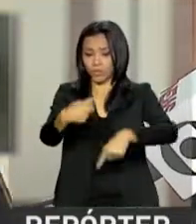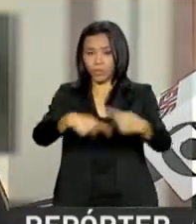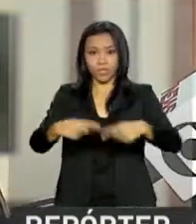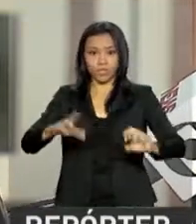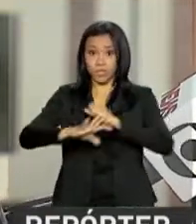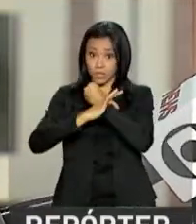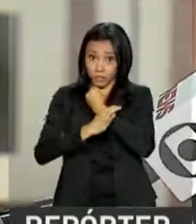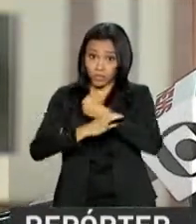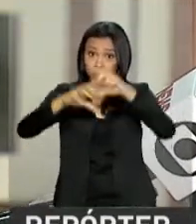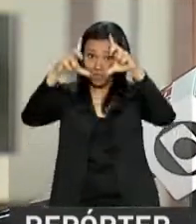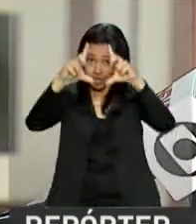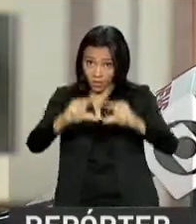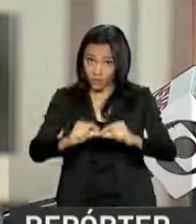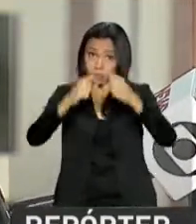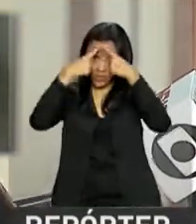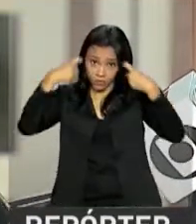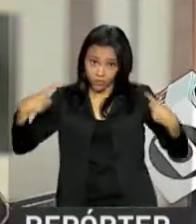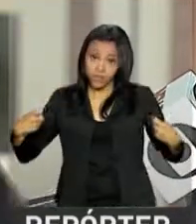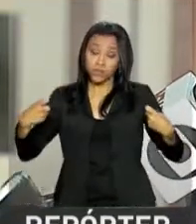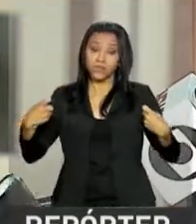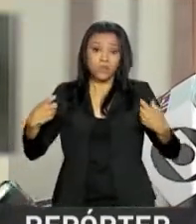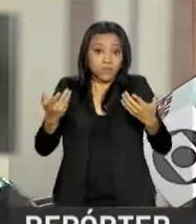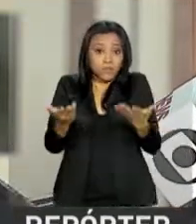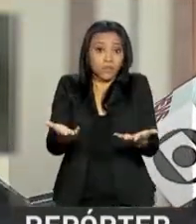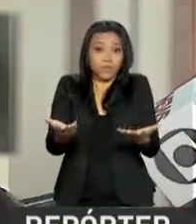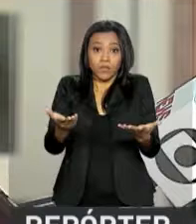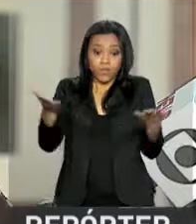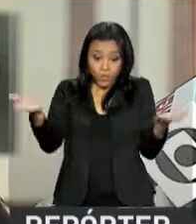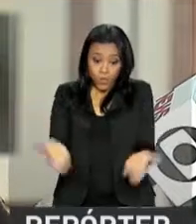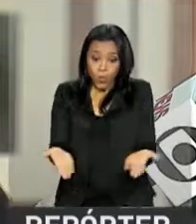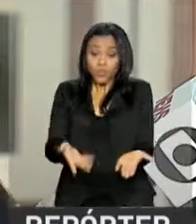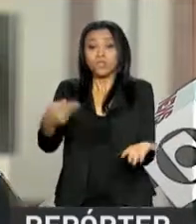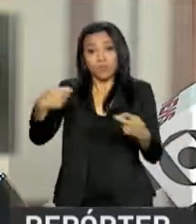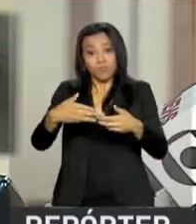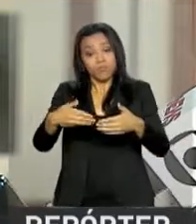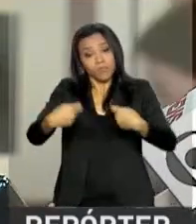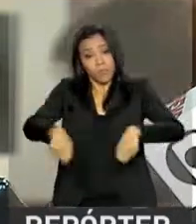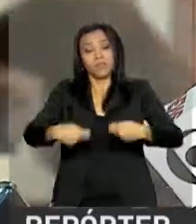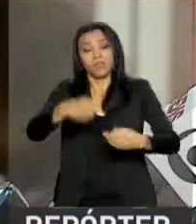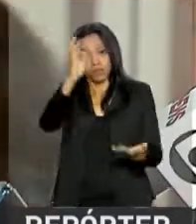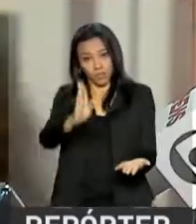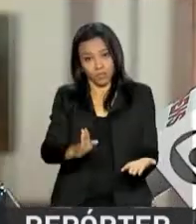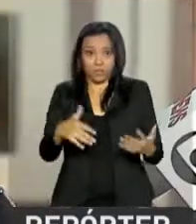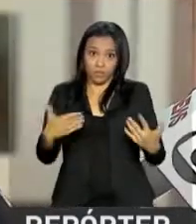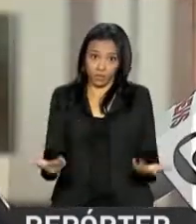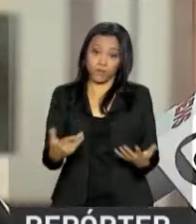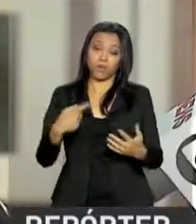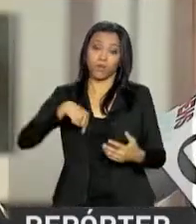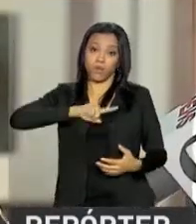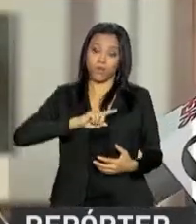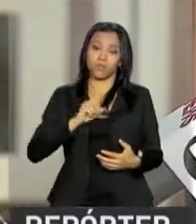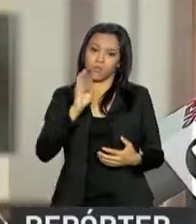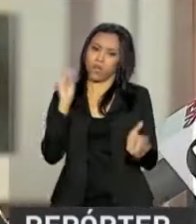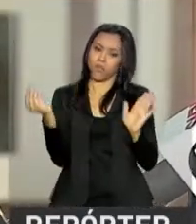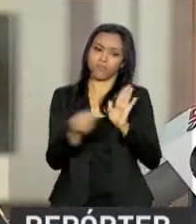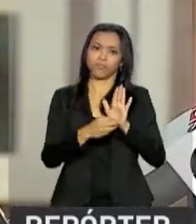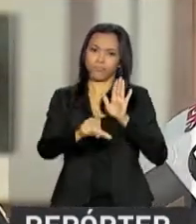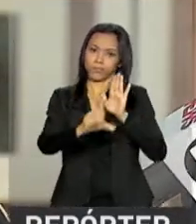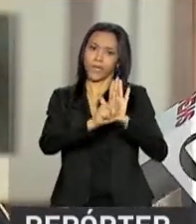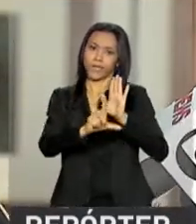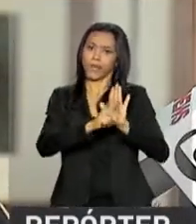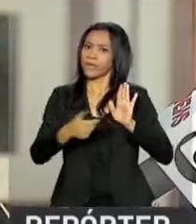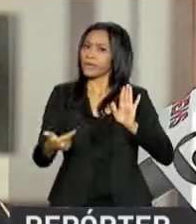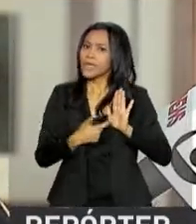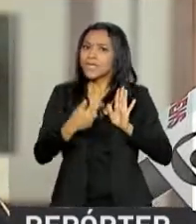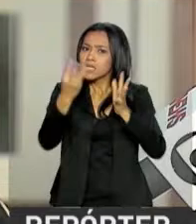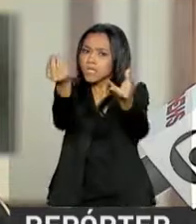segurança, de redução da criminalidade e da violência, como o Brasil hoje exige. E então nós dissemos, porque inclusive está na lei, que aqueles que